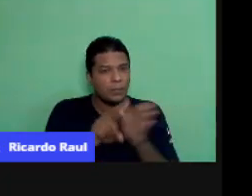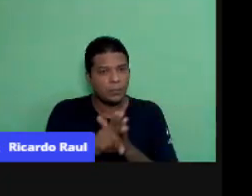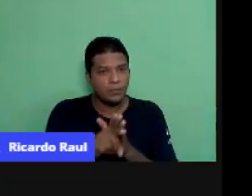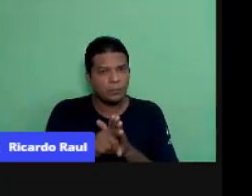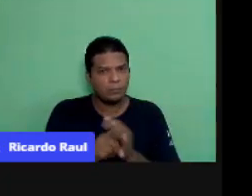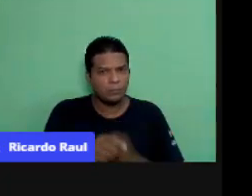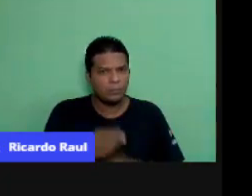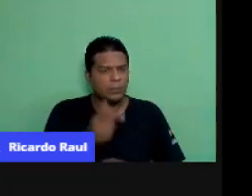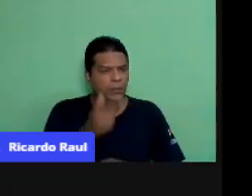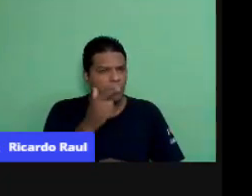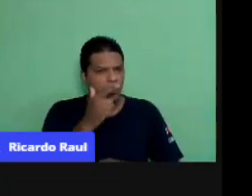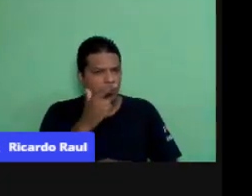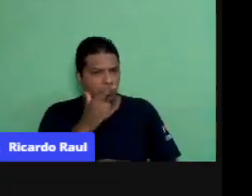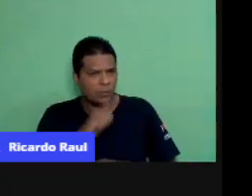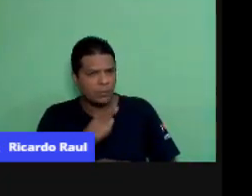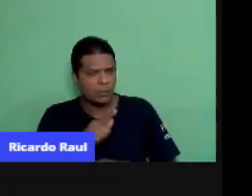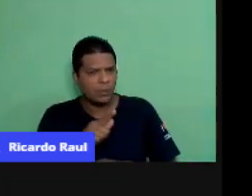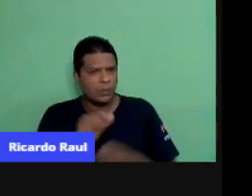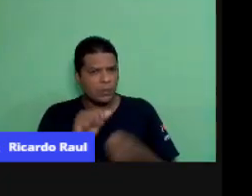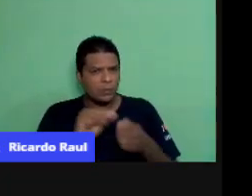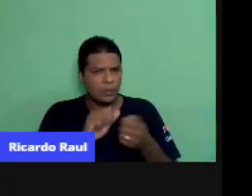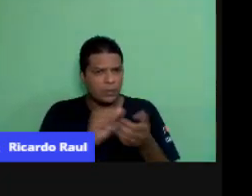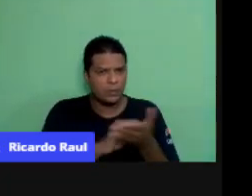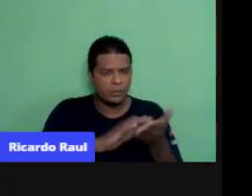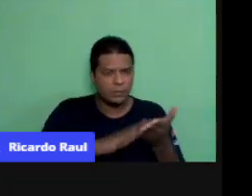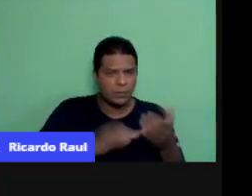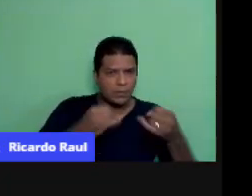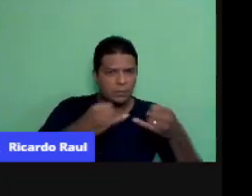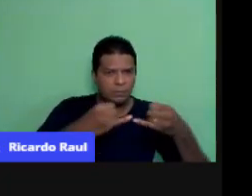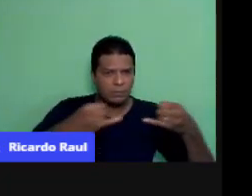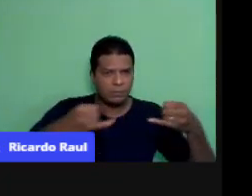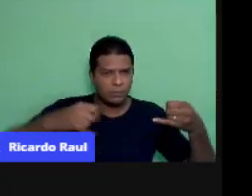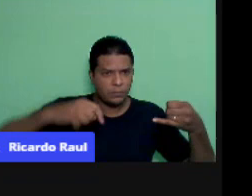Ele conseguiu realizar a atividade caminhar sobre a linha?